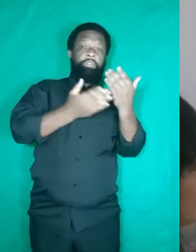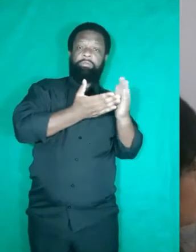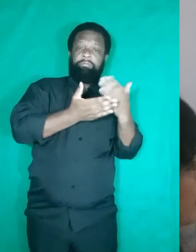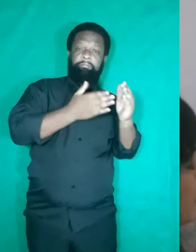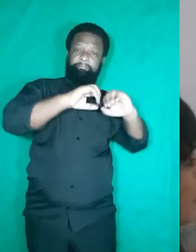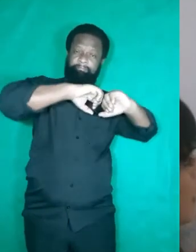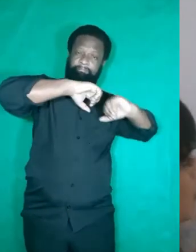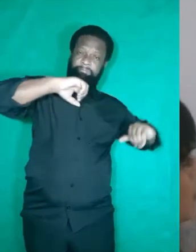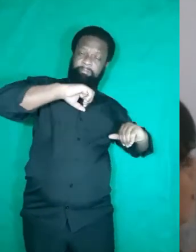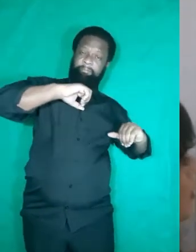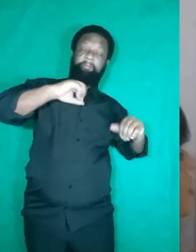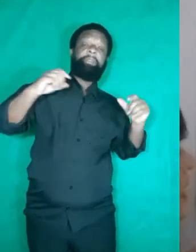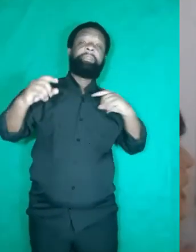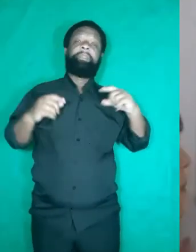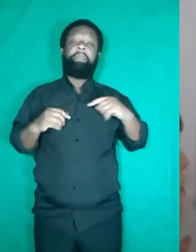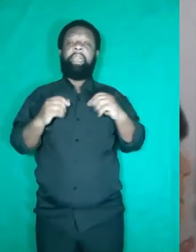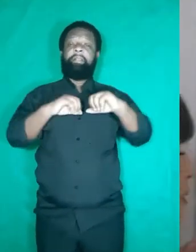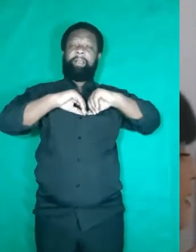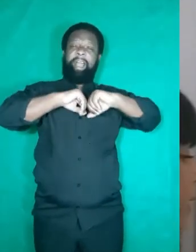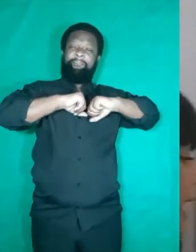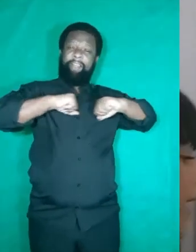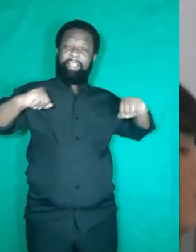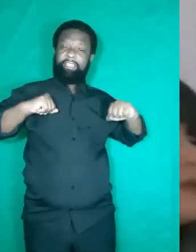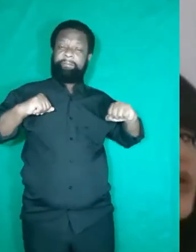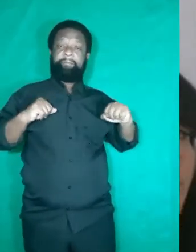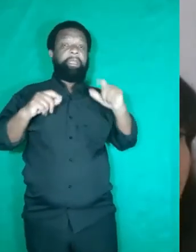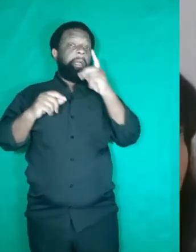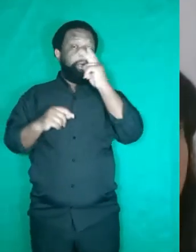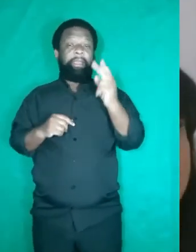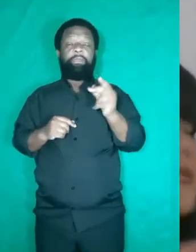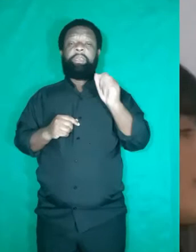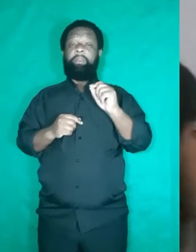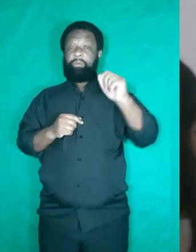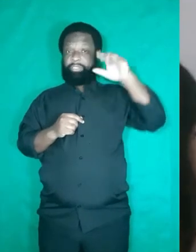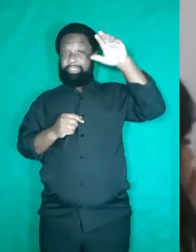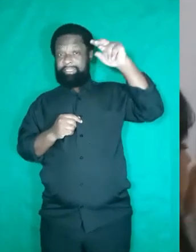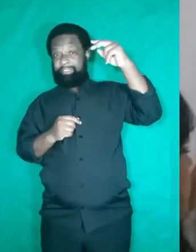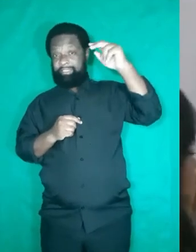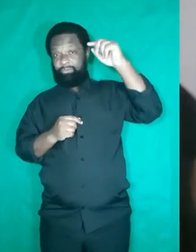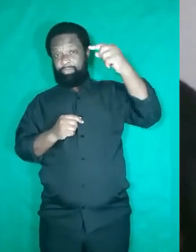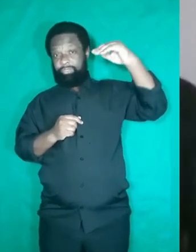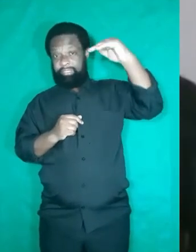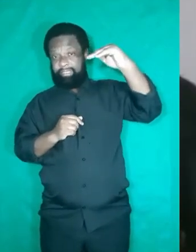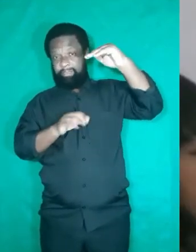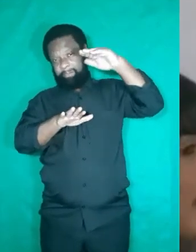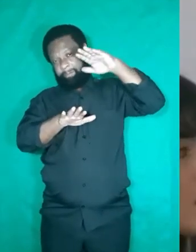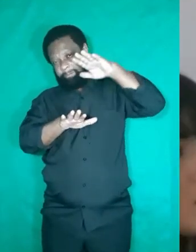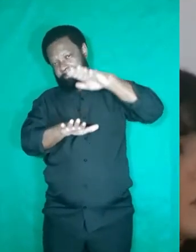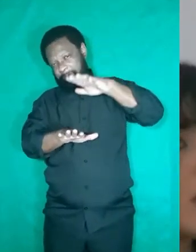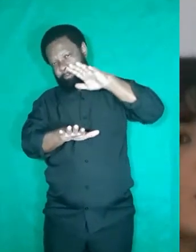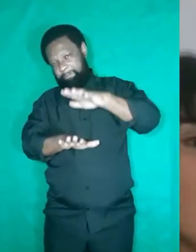e esse ligante. Então a gente tem repulsão, então é como se o par de cima empurrasse a ligação